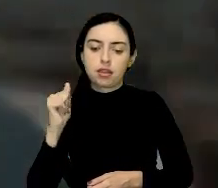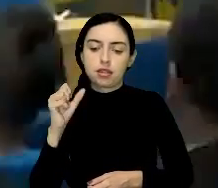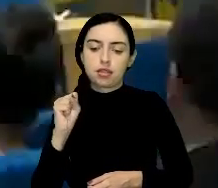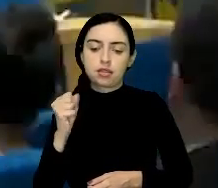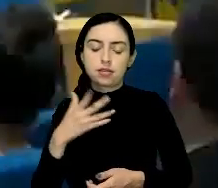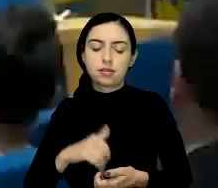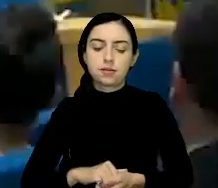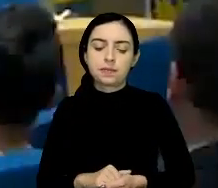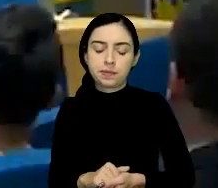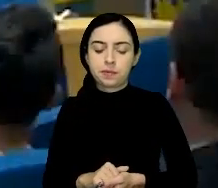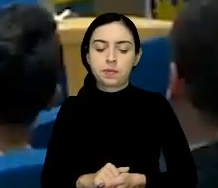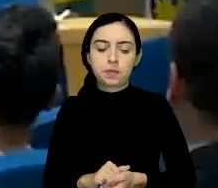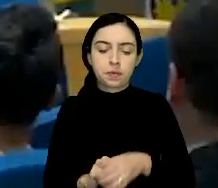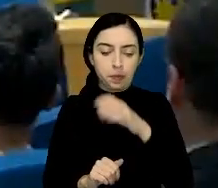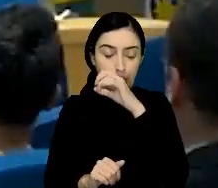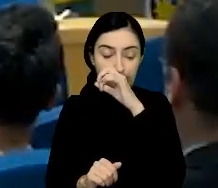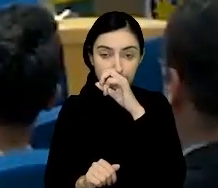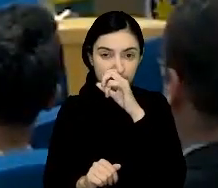e